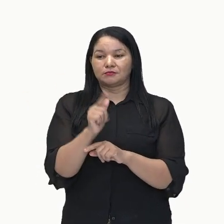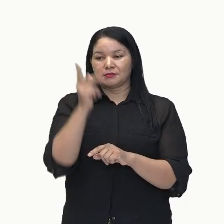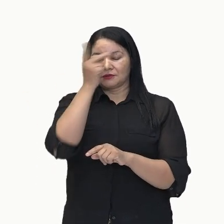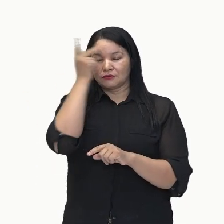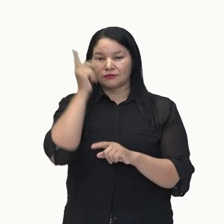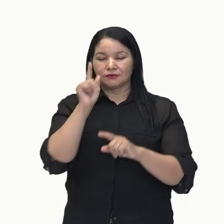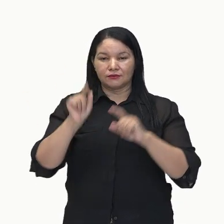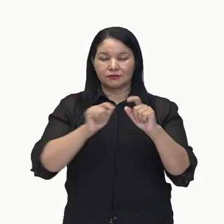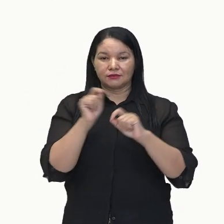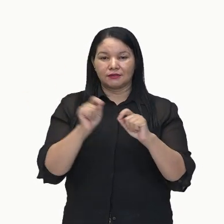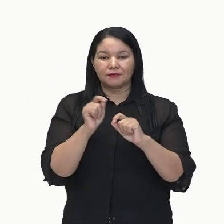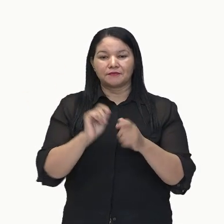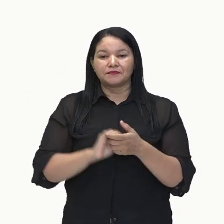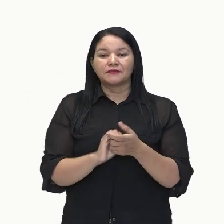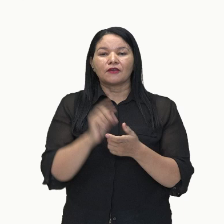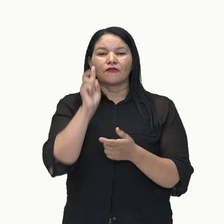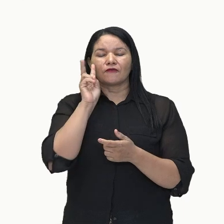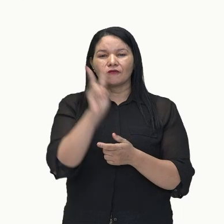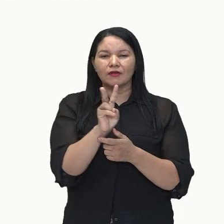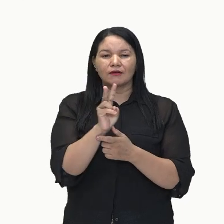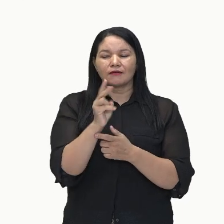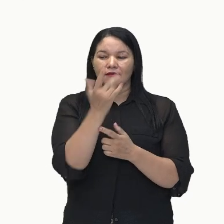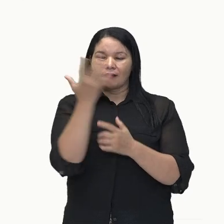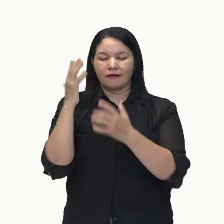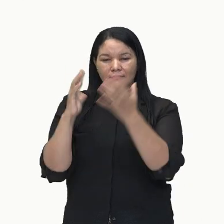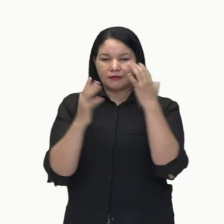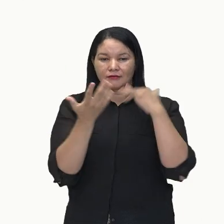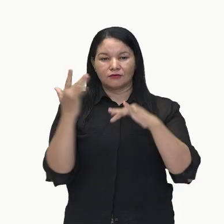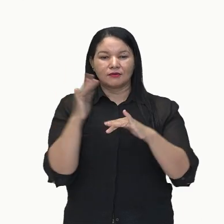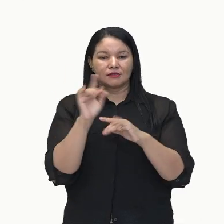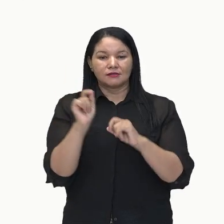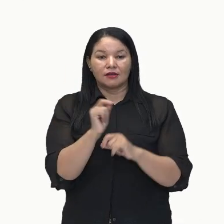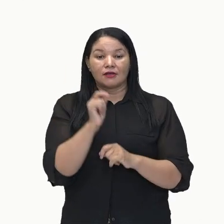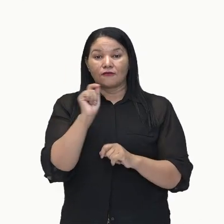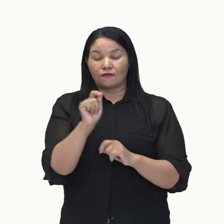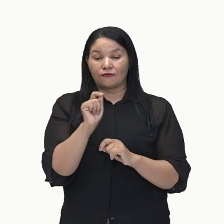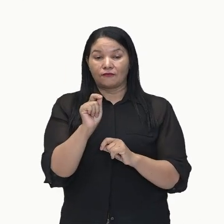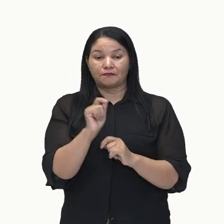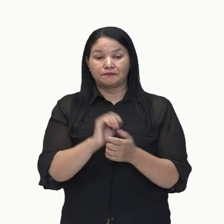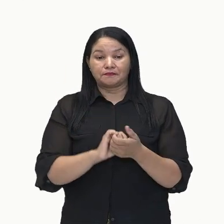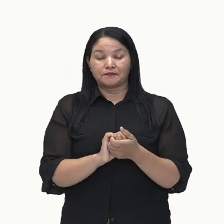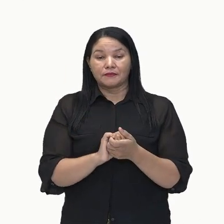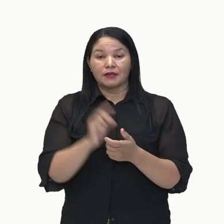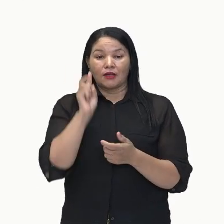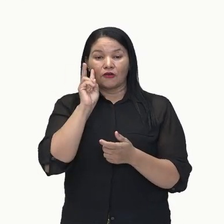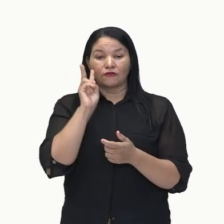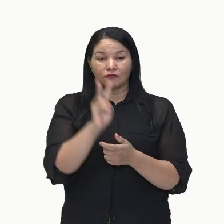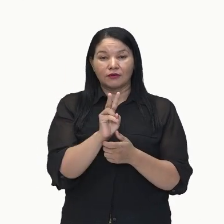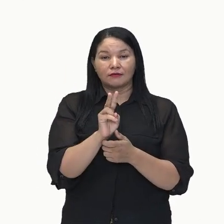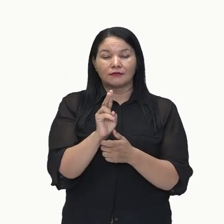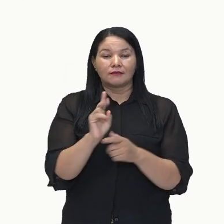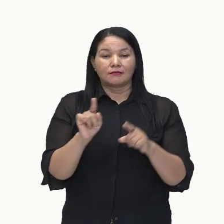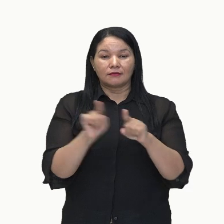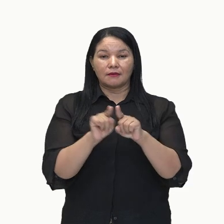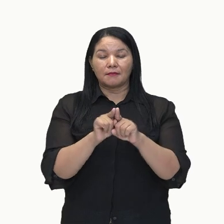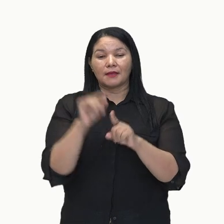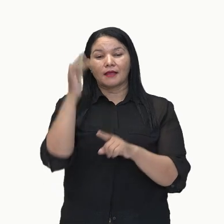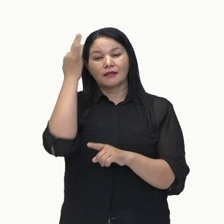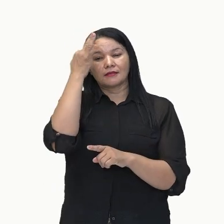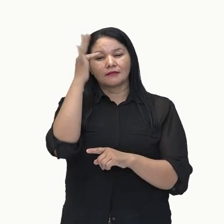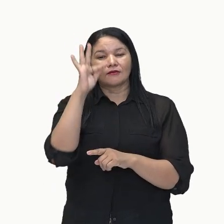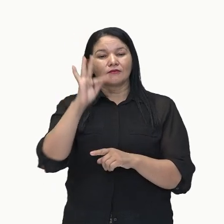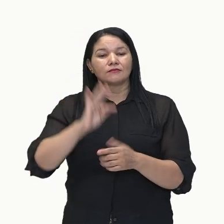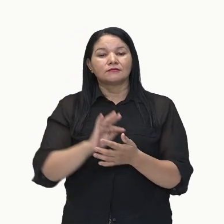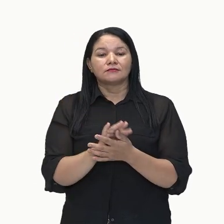veem anormalmente a natureza e interpretam-na à luz de teorias efêmeras, sob a